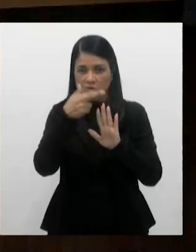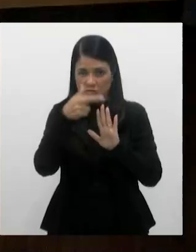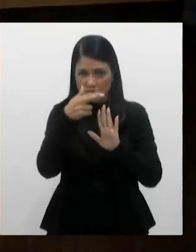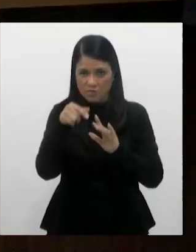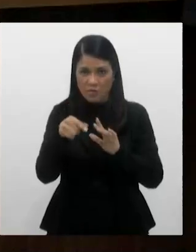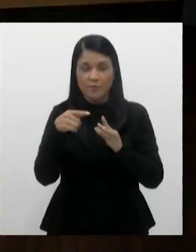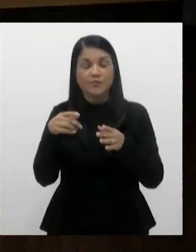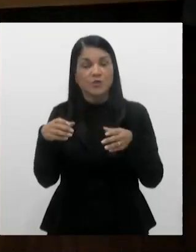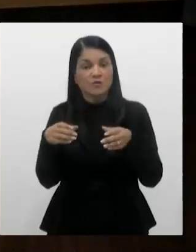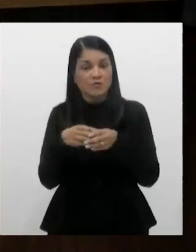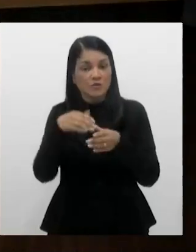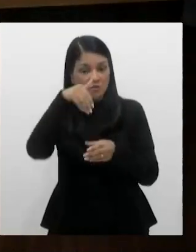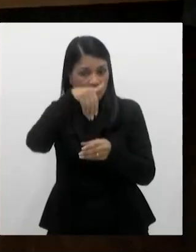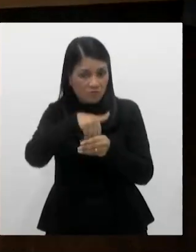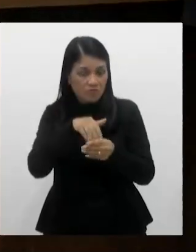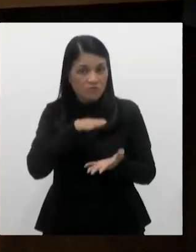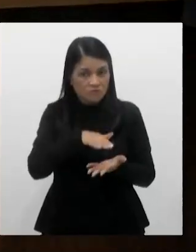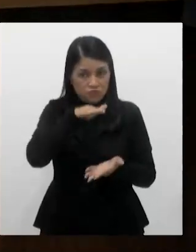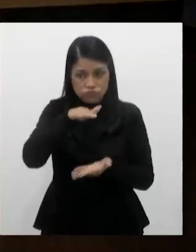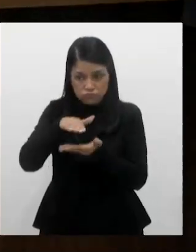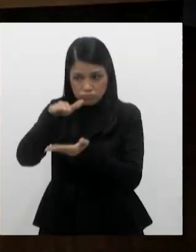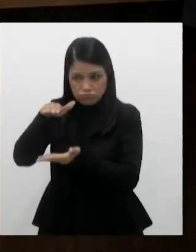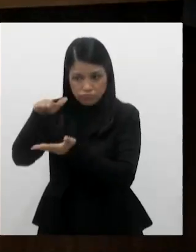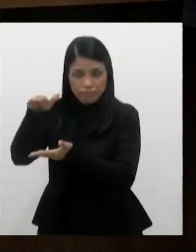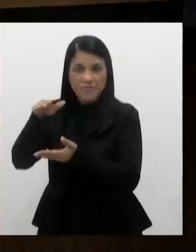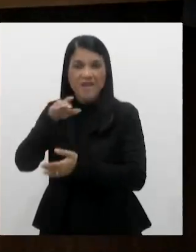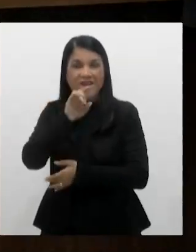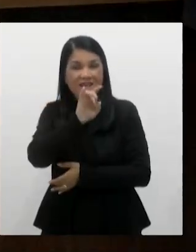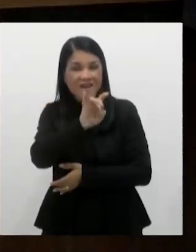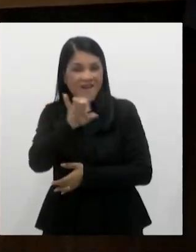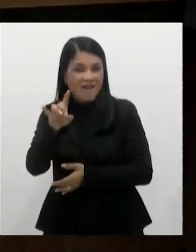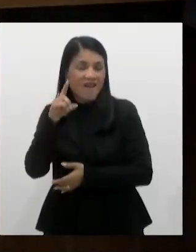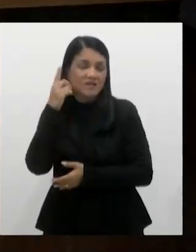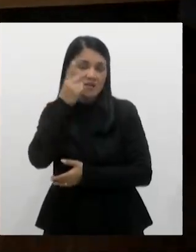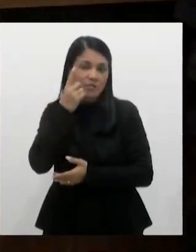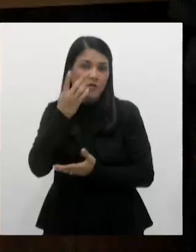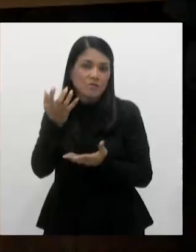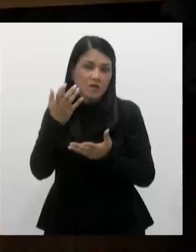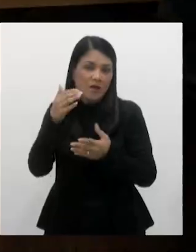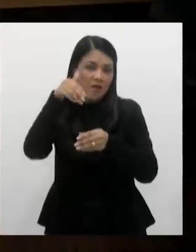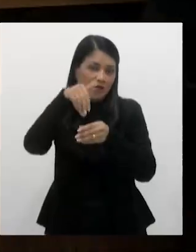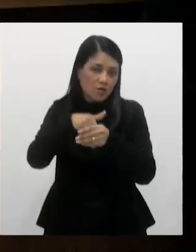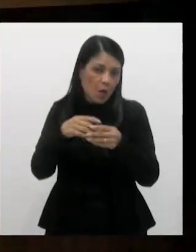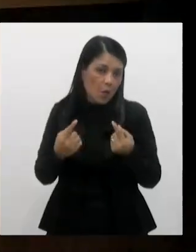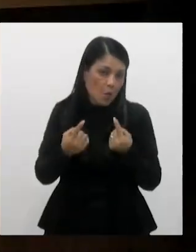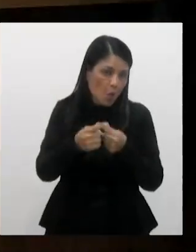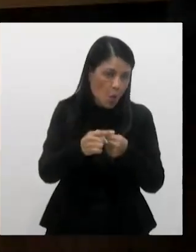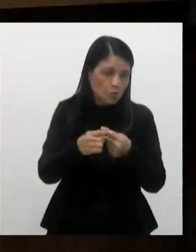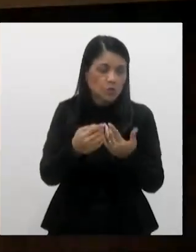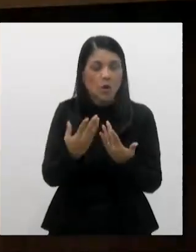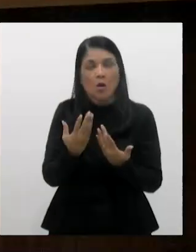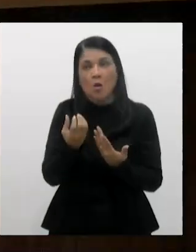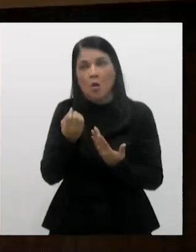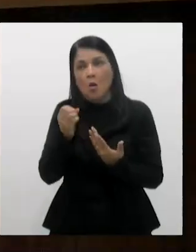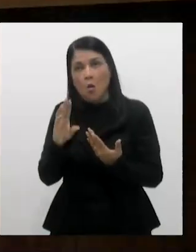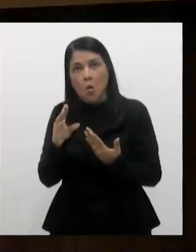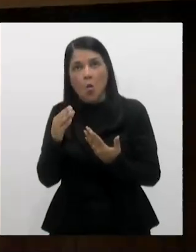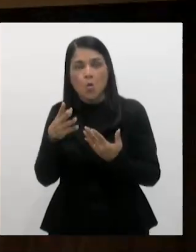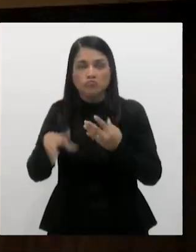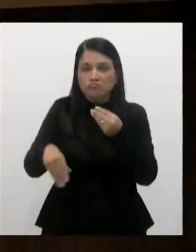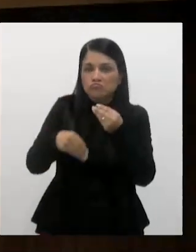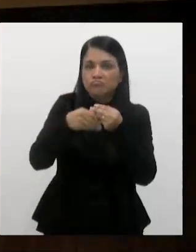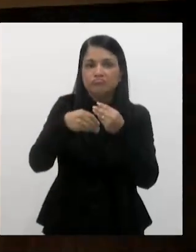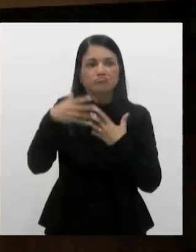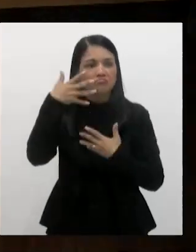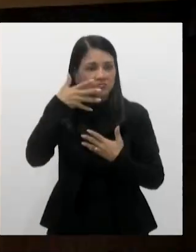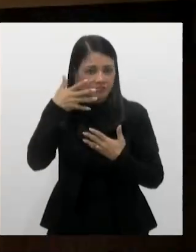conjunto, podendo cada deputado destacar aquilo que quer votar contrariamente, ou que quer fazer alguma